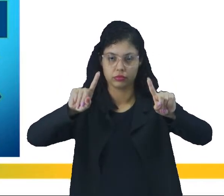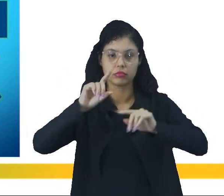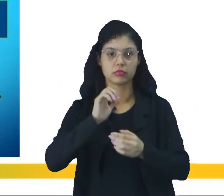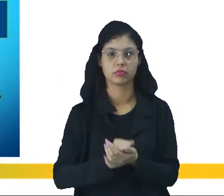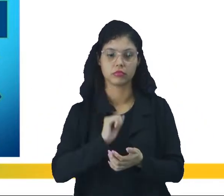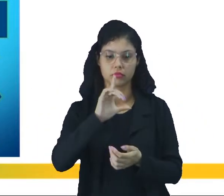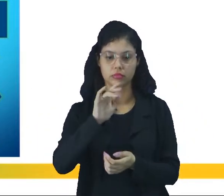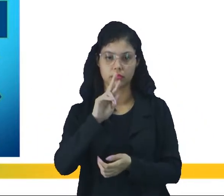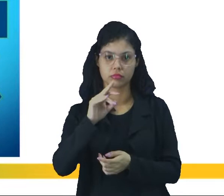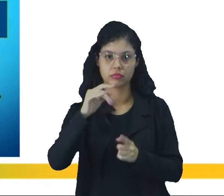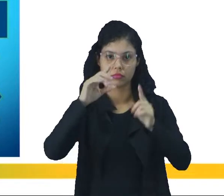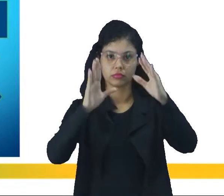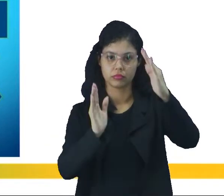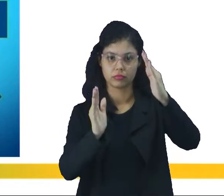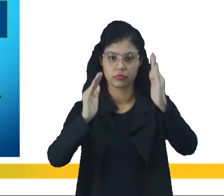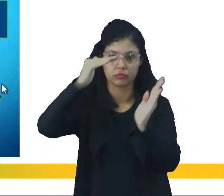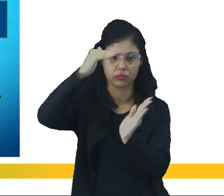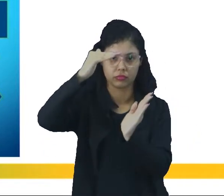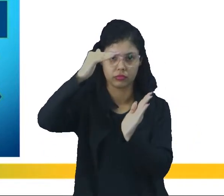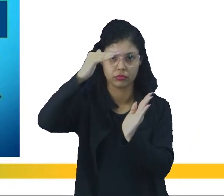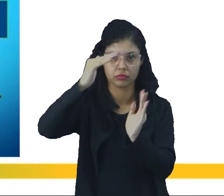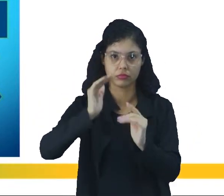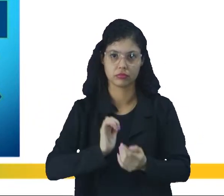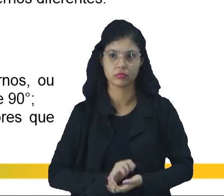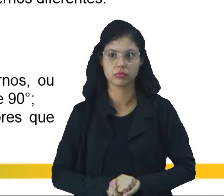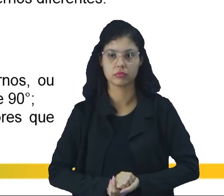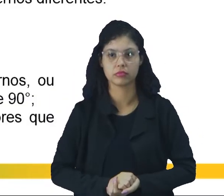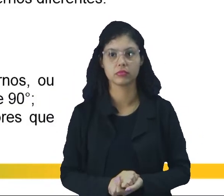losango é tu pegar um quadrado e inverter o bichinho.